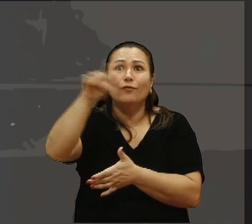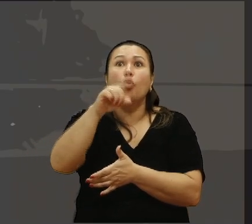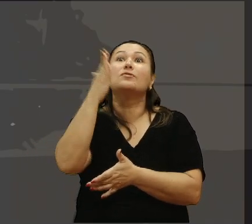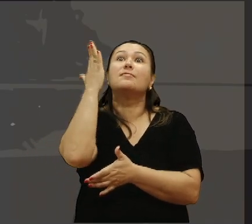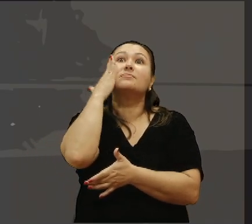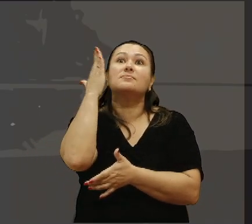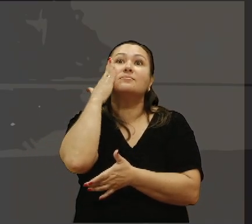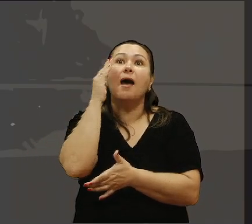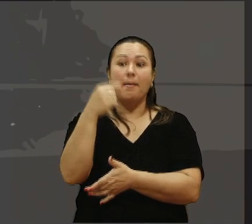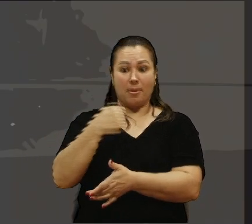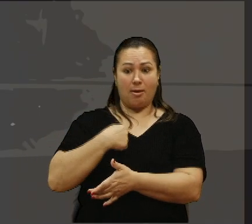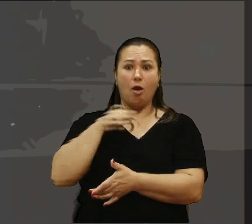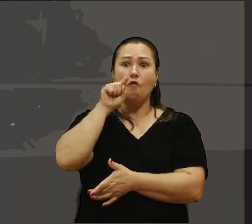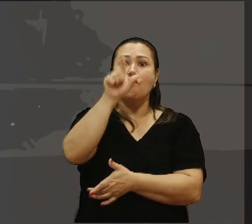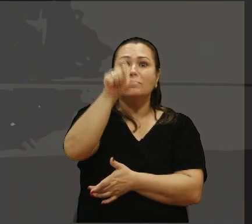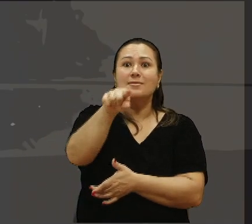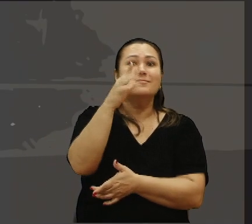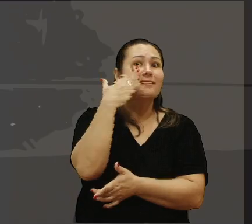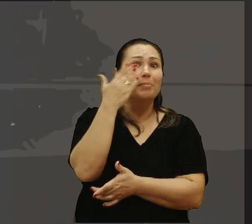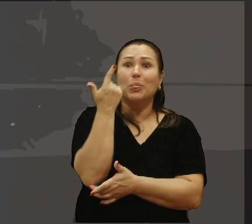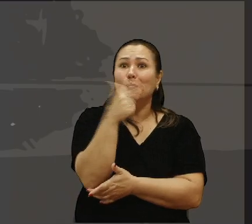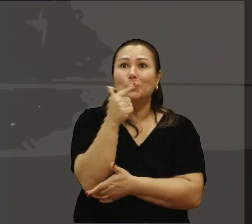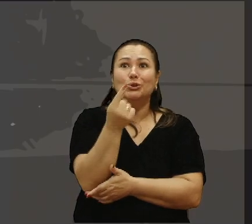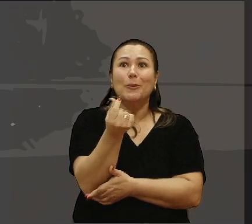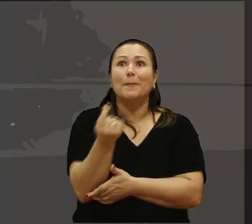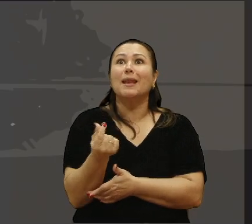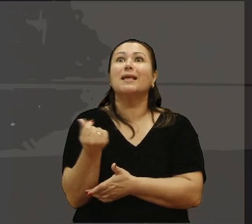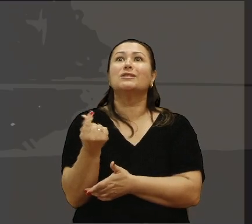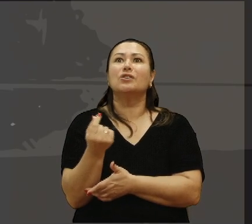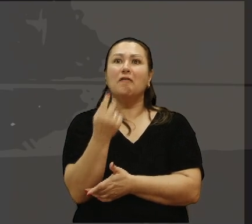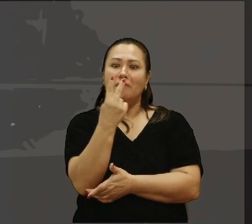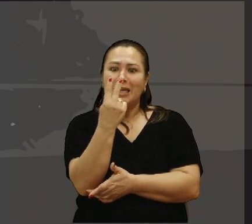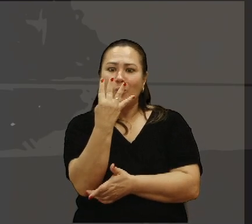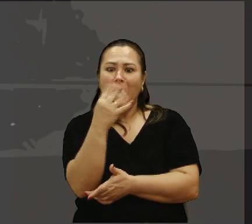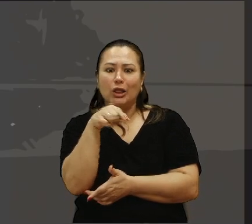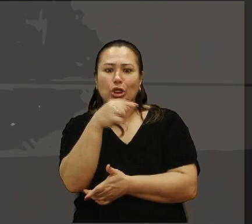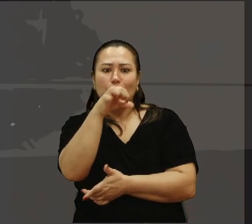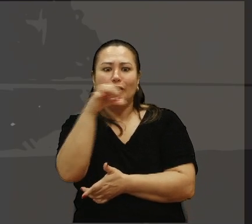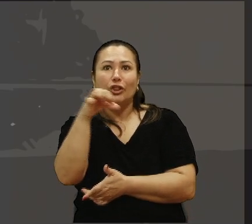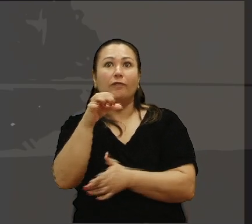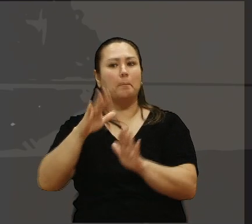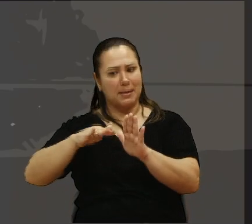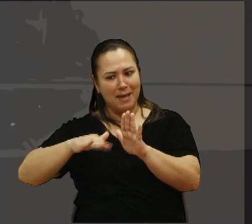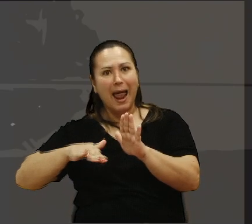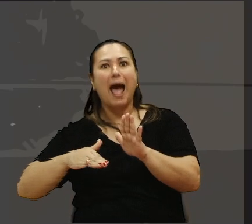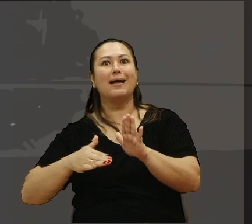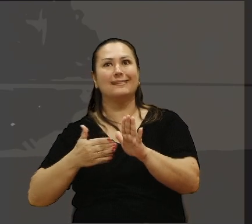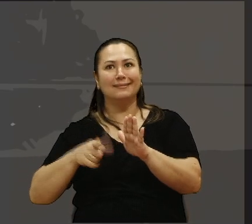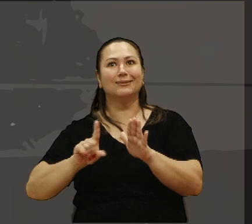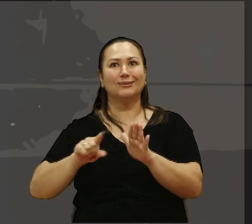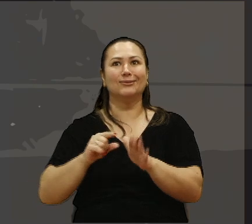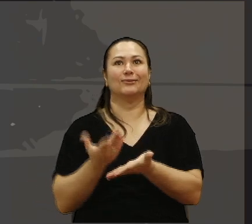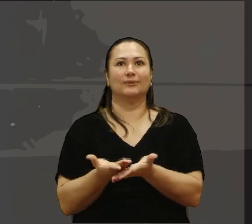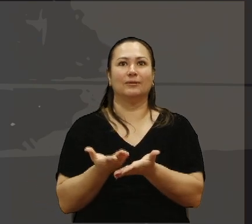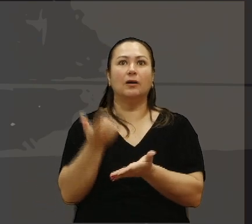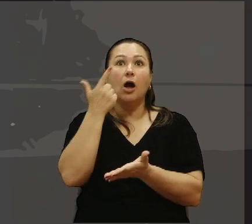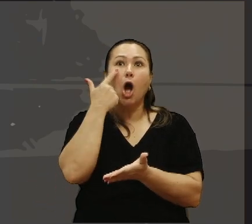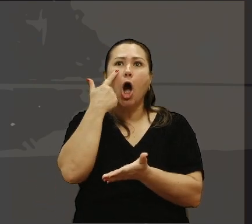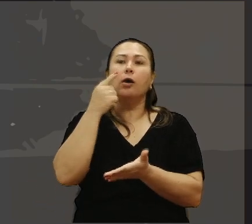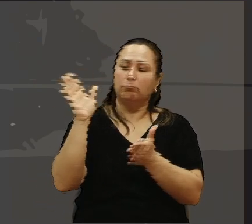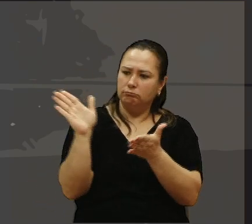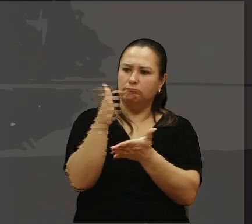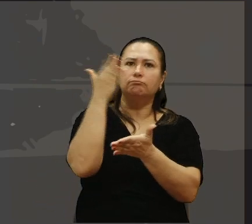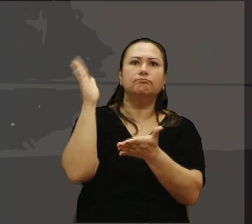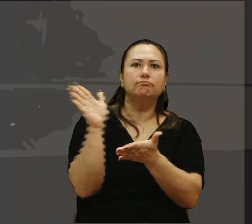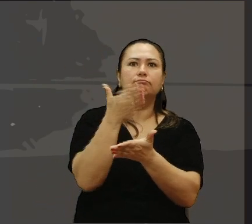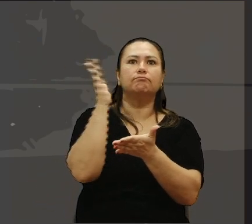não tínhamos. Próximo. R$ 24,99, está mais barato. R$ 24,99. Podemos passar, vamos